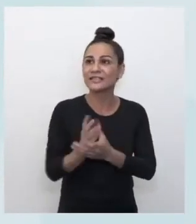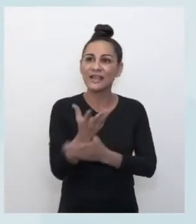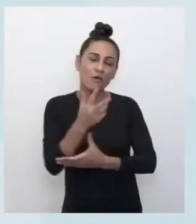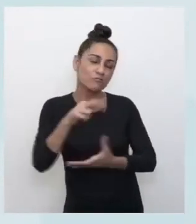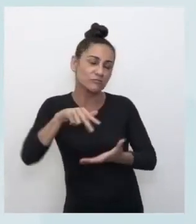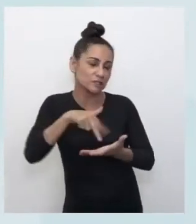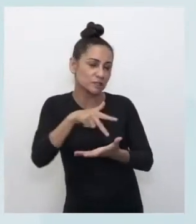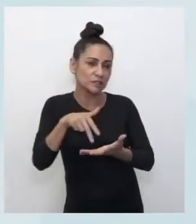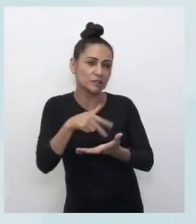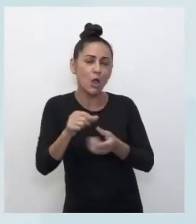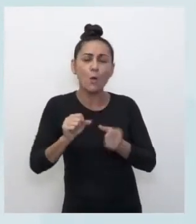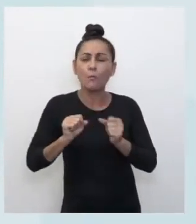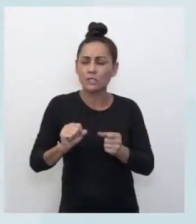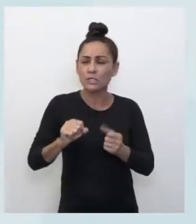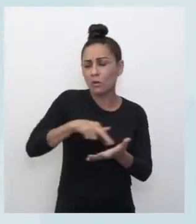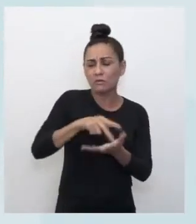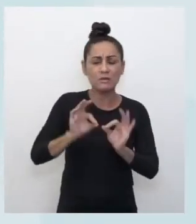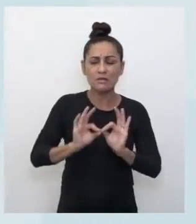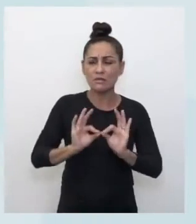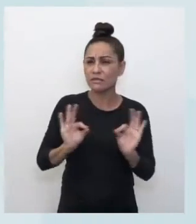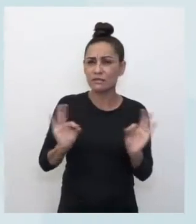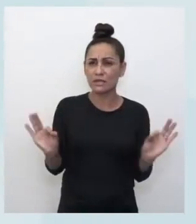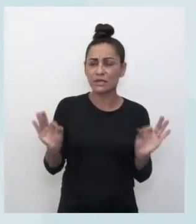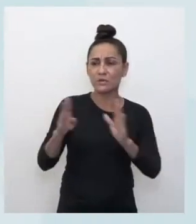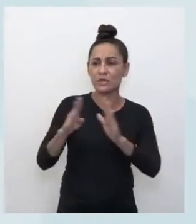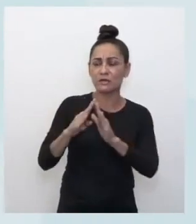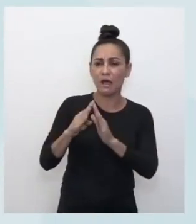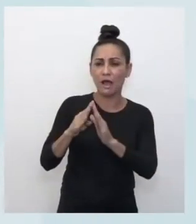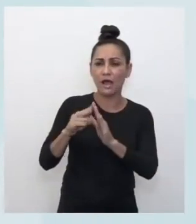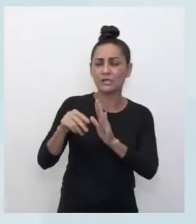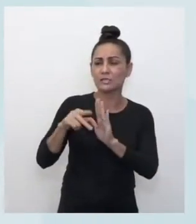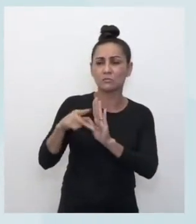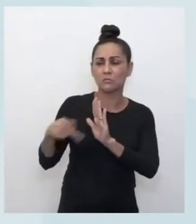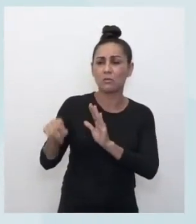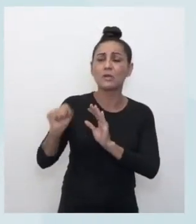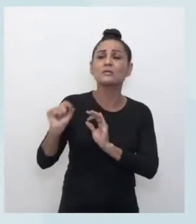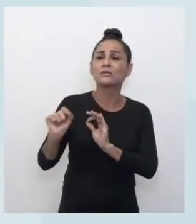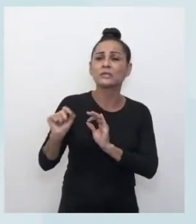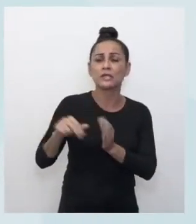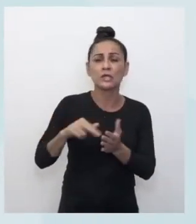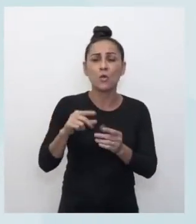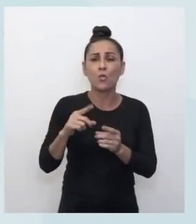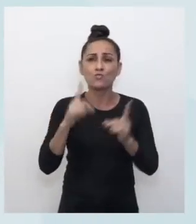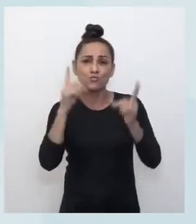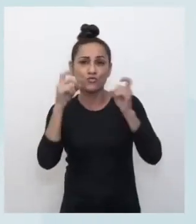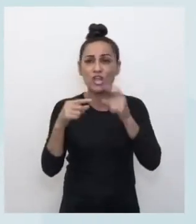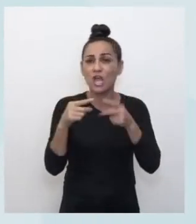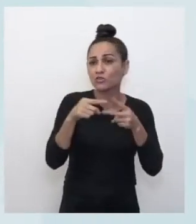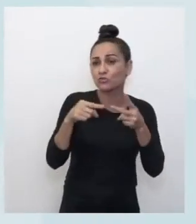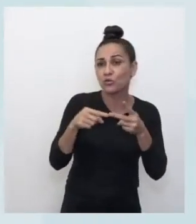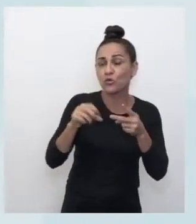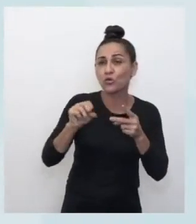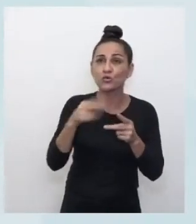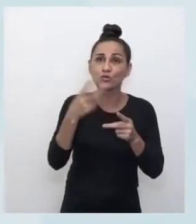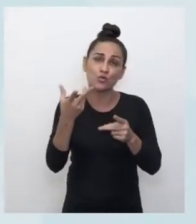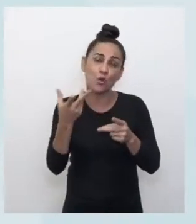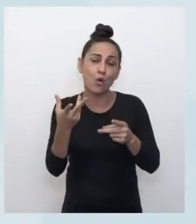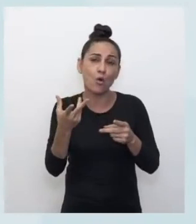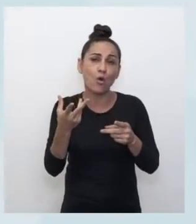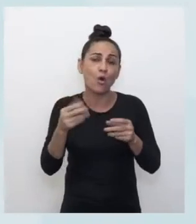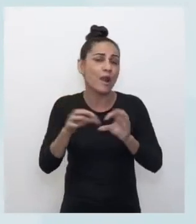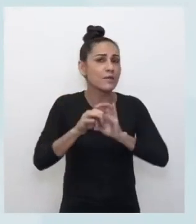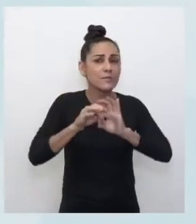ser uma coisa muito simples na sua casa. 2 ou 3 gestos encadeados apenas, ou até mesmo soltos, né? Use aí a